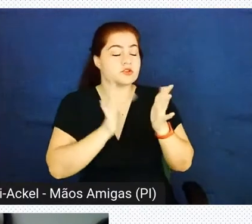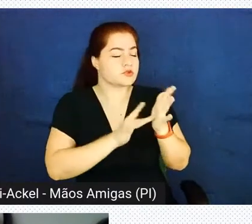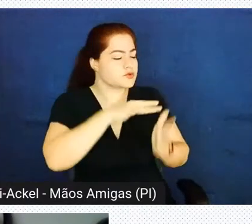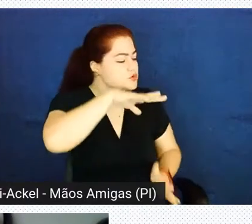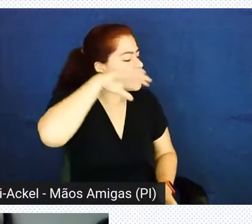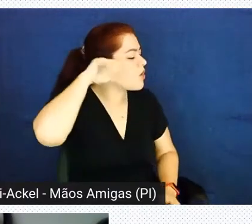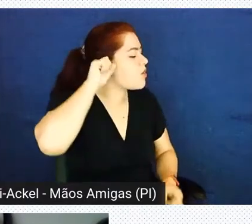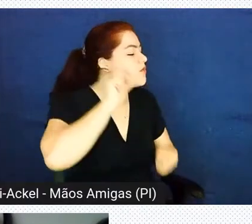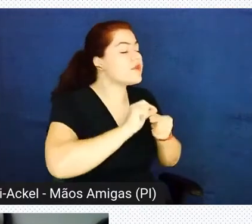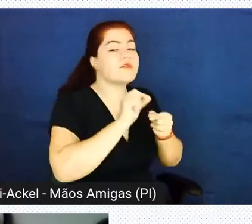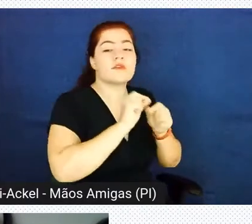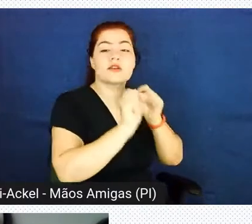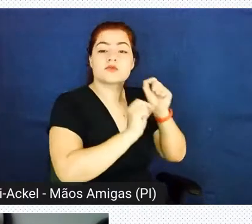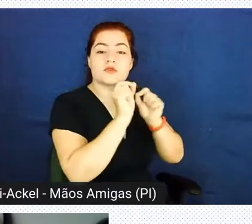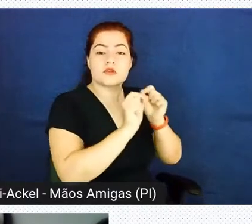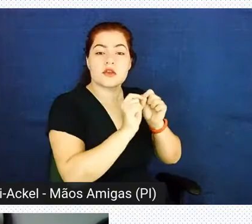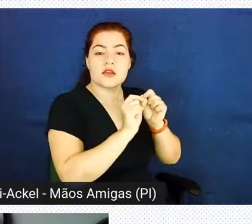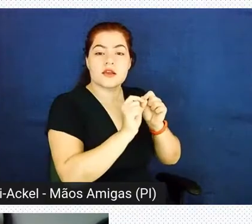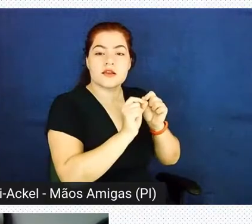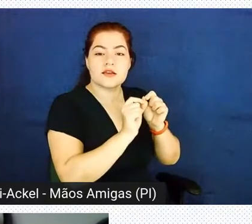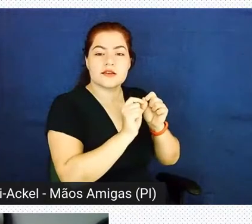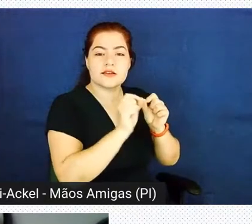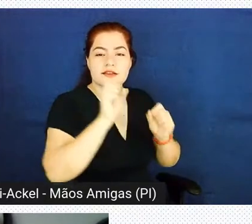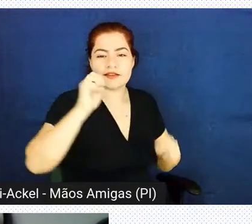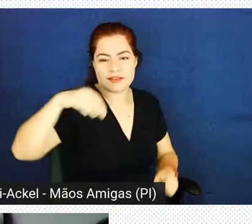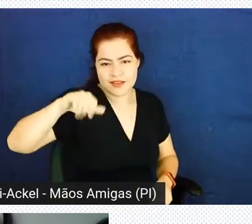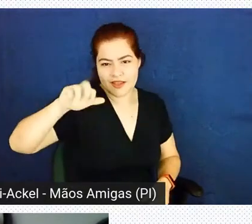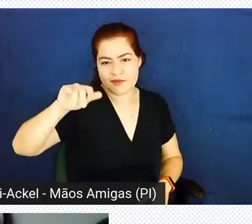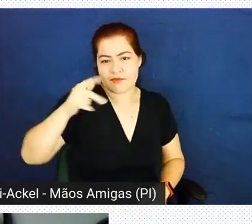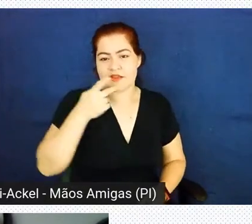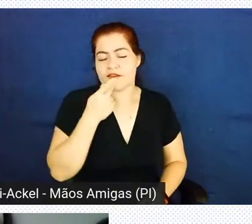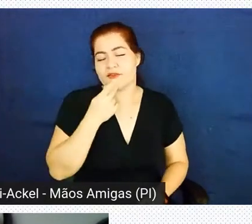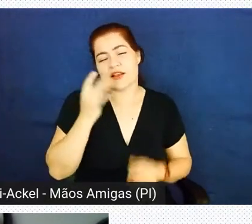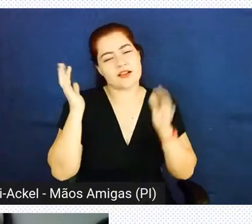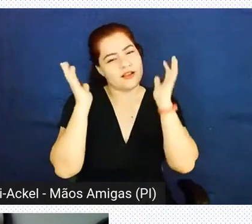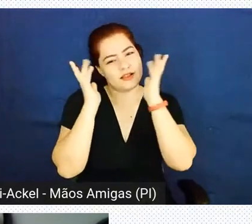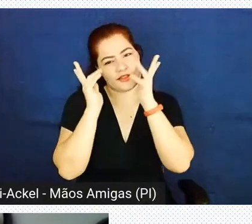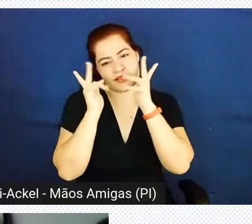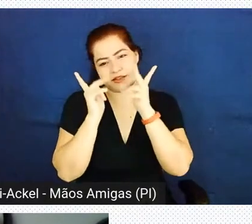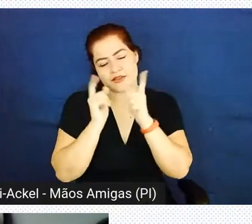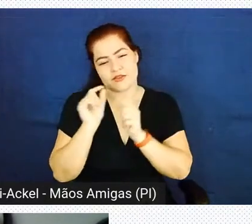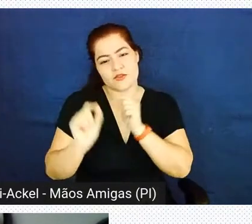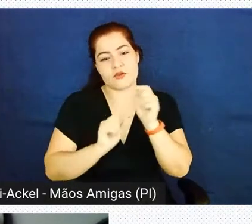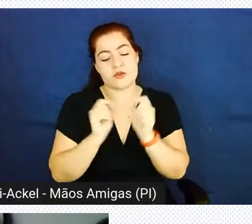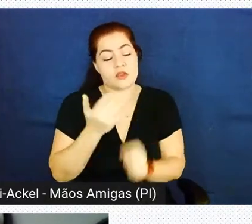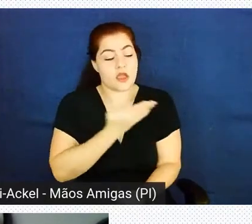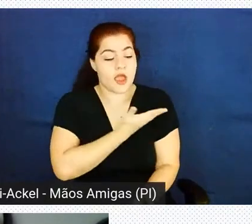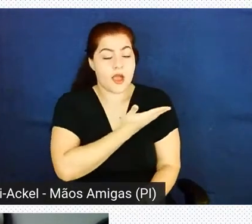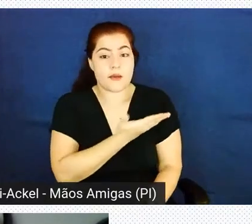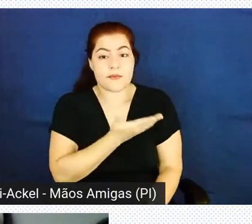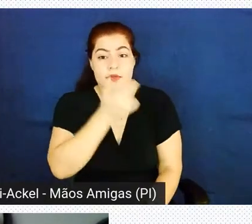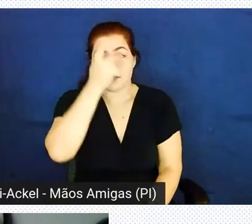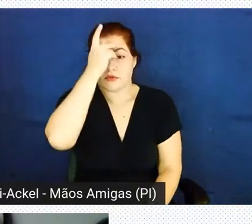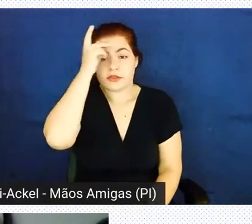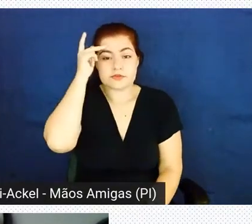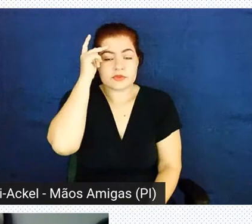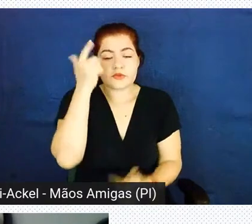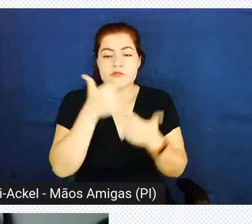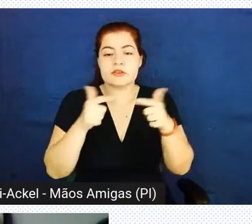faz? A Amélia diz de forma linda, o amigo daqueles que não tinham